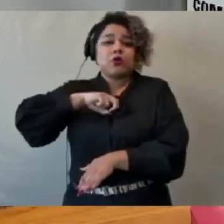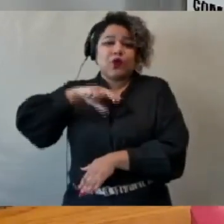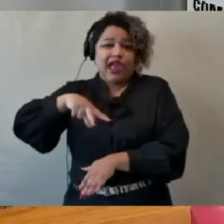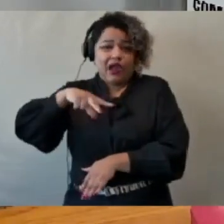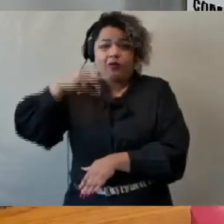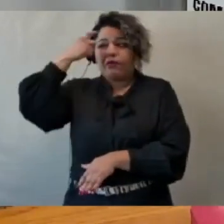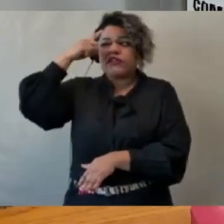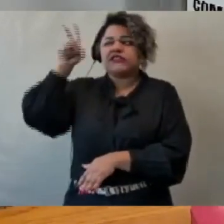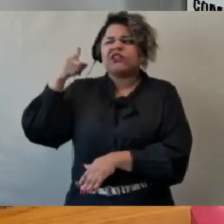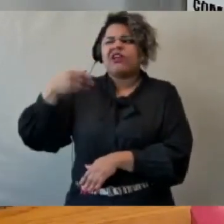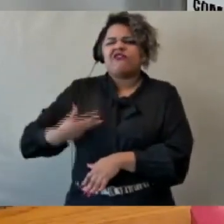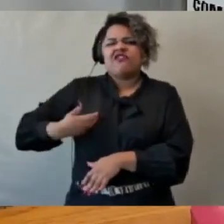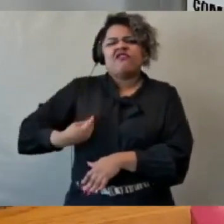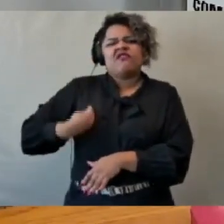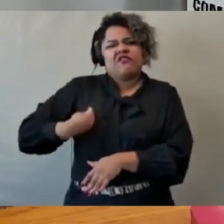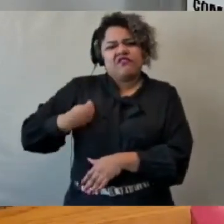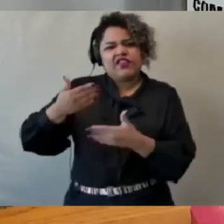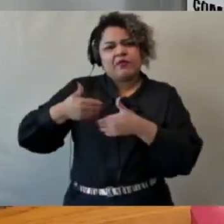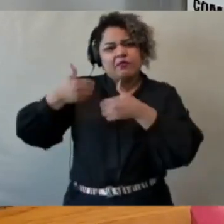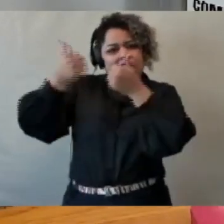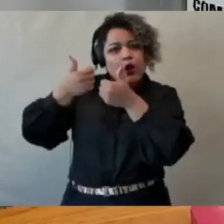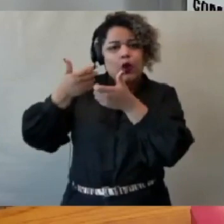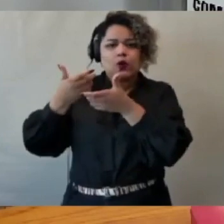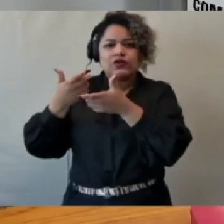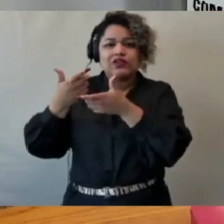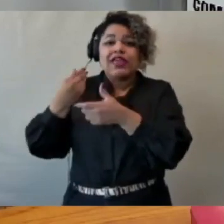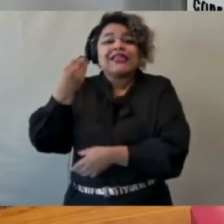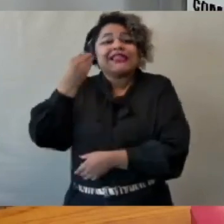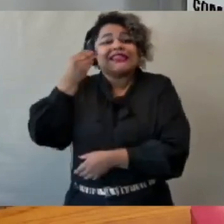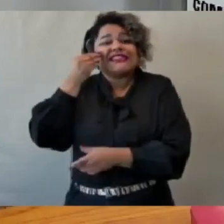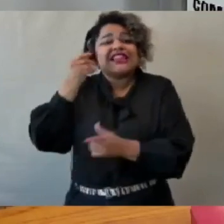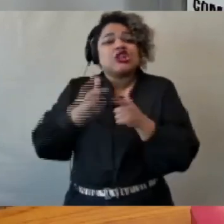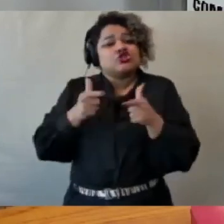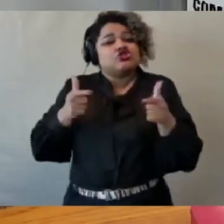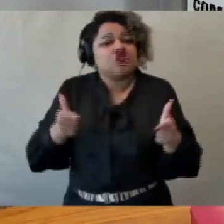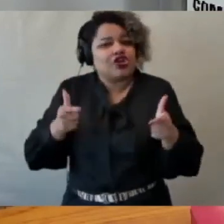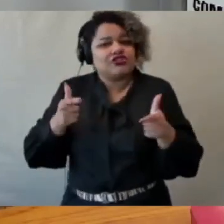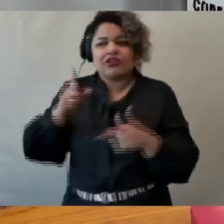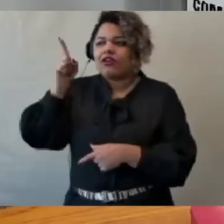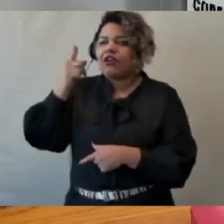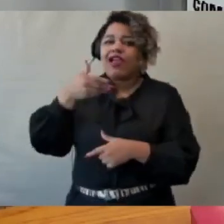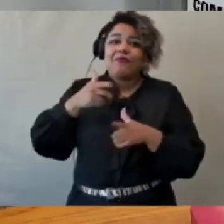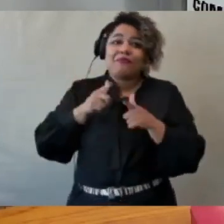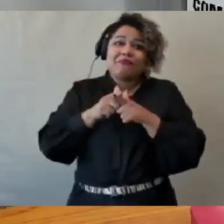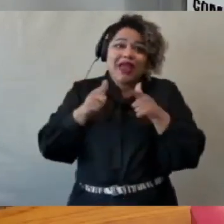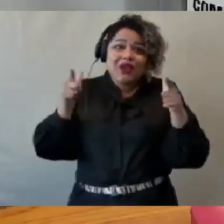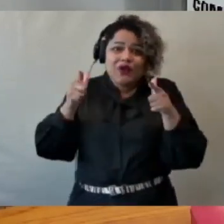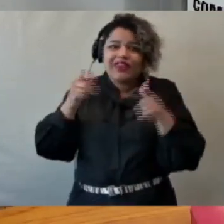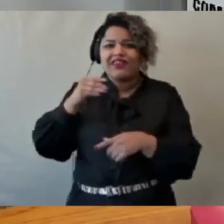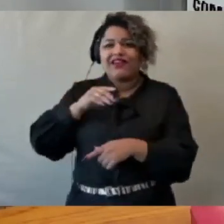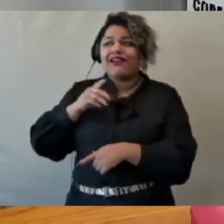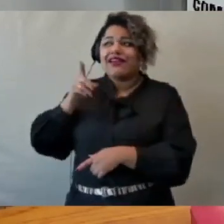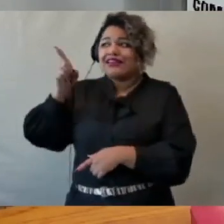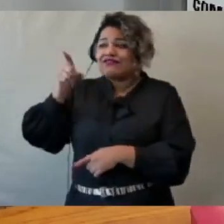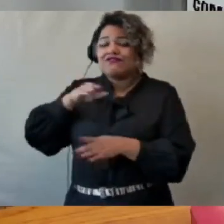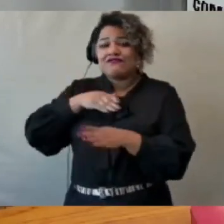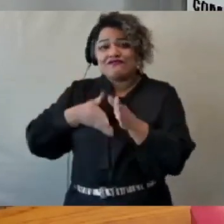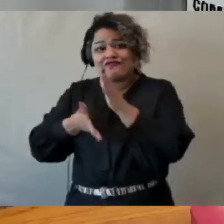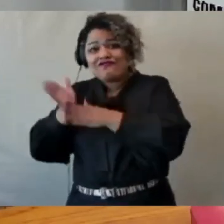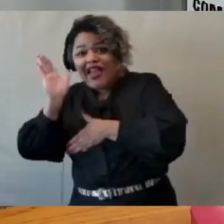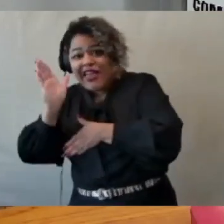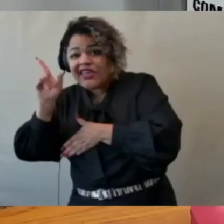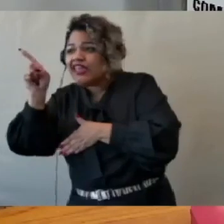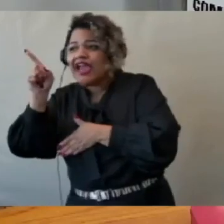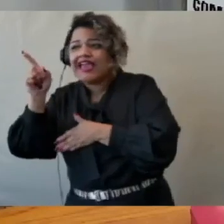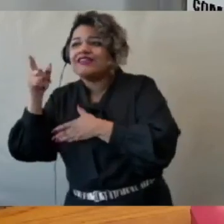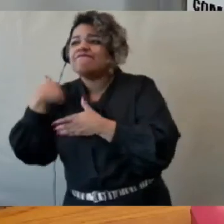Alguns jogam na loteria e acertam, a maioria querem voltar e não tem dinheiro para voltar. E o que aconteceu com